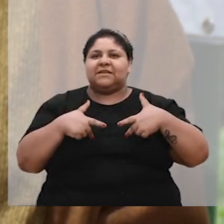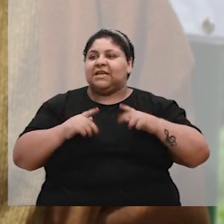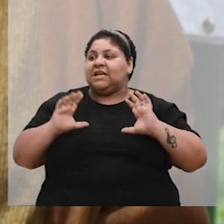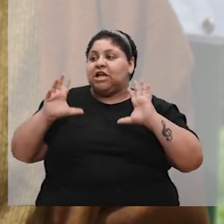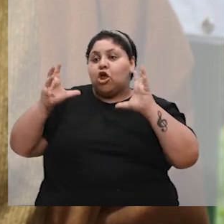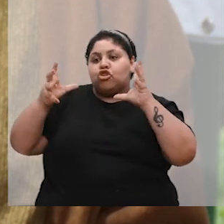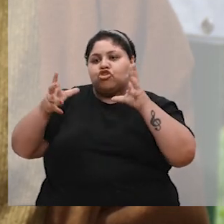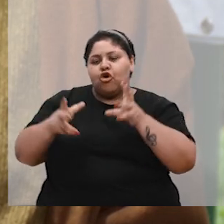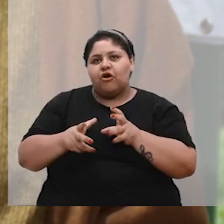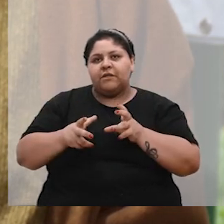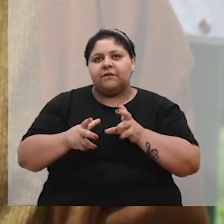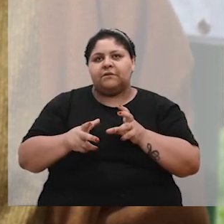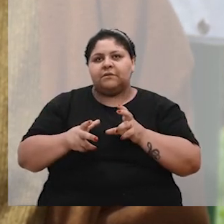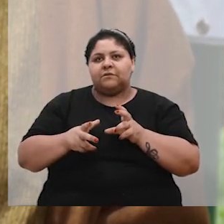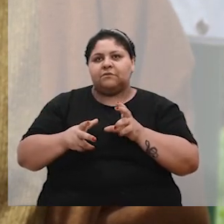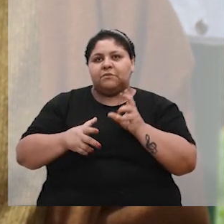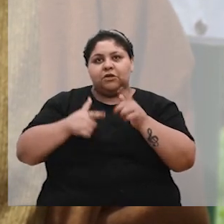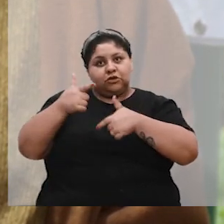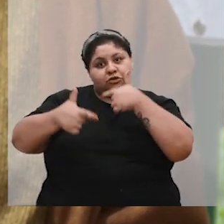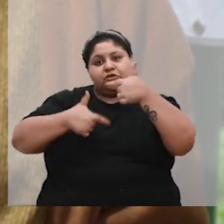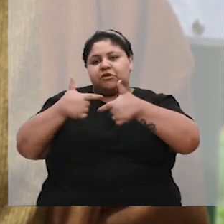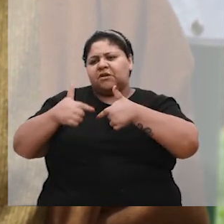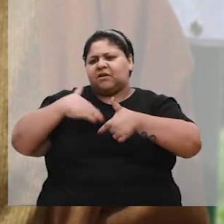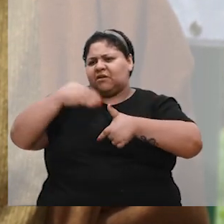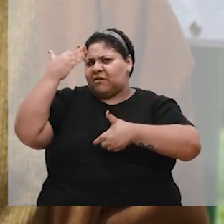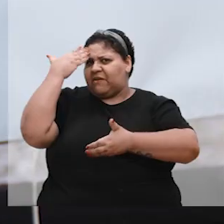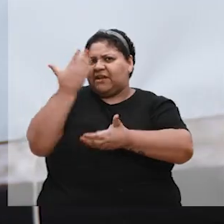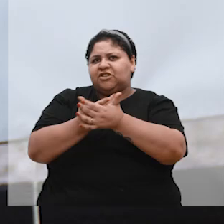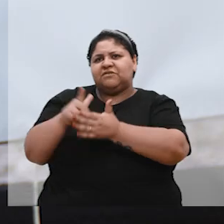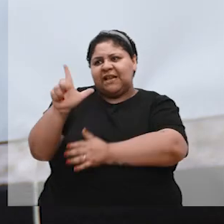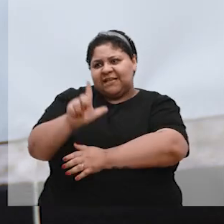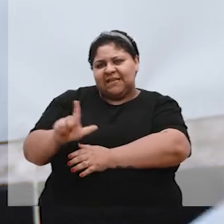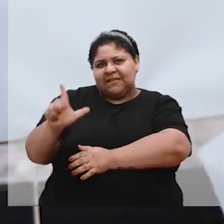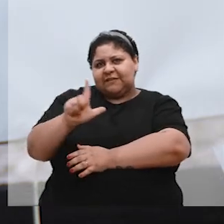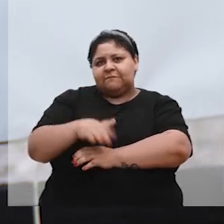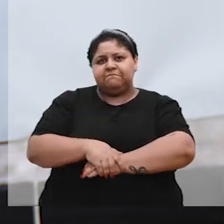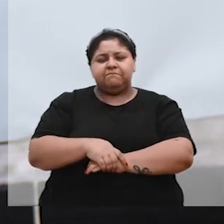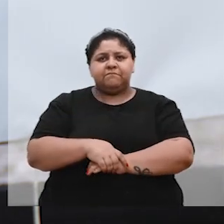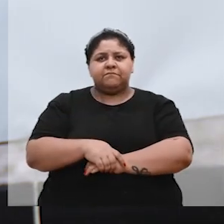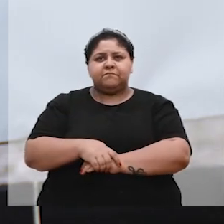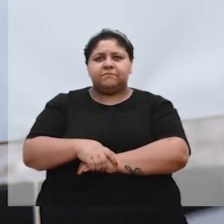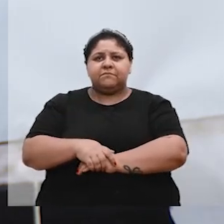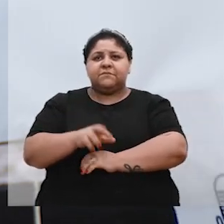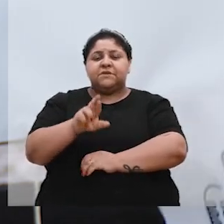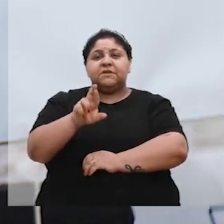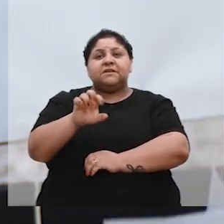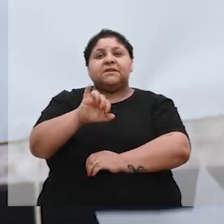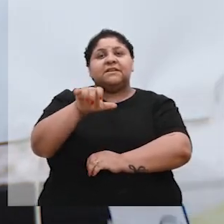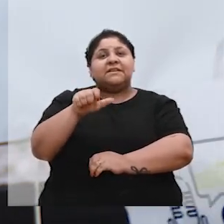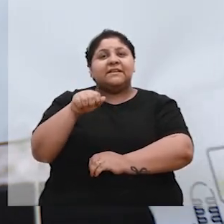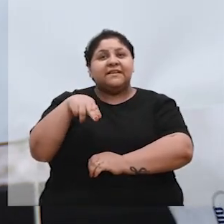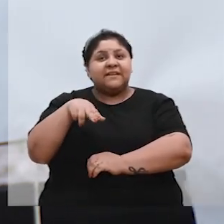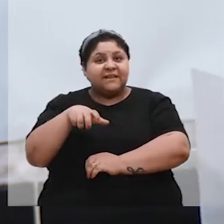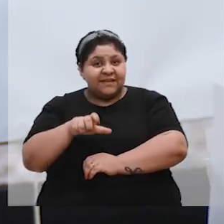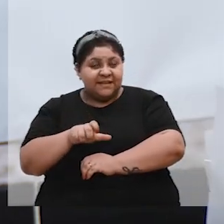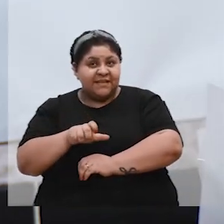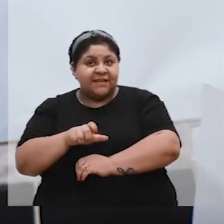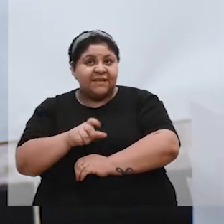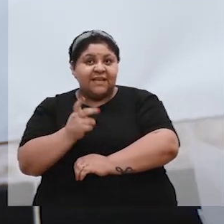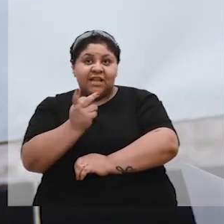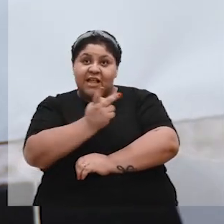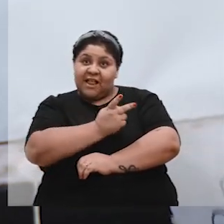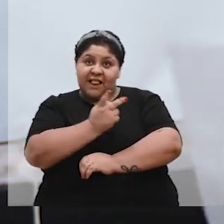toda a minha dedicação, eu acredito, que é a literatura. Olha só, e Rejane, a Lisana e Rejane